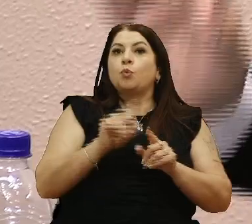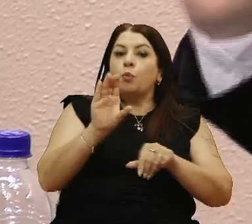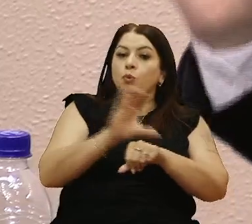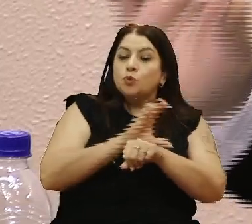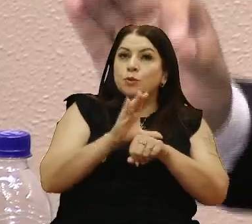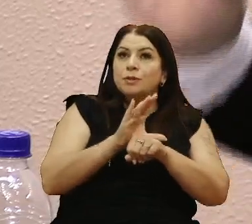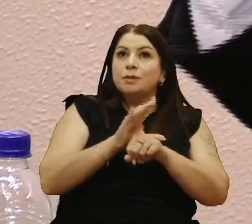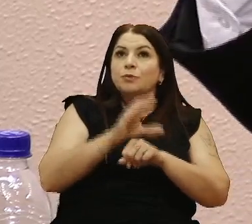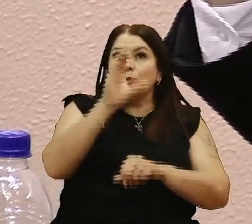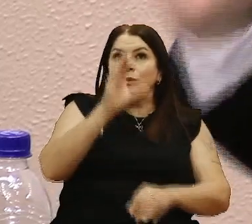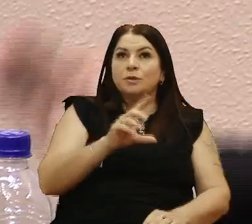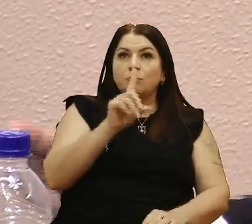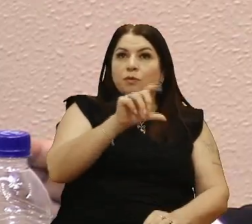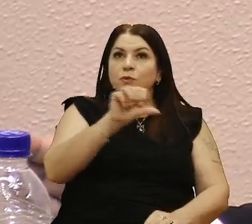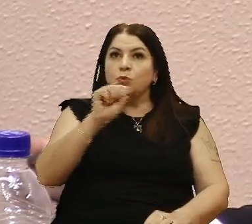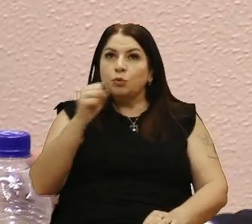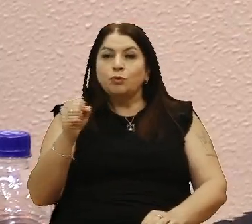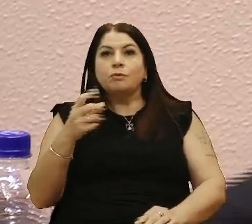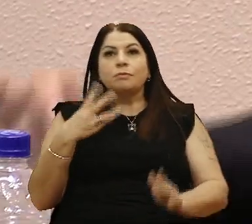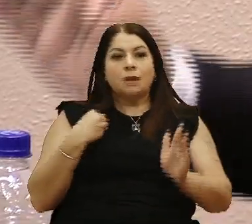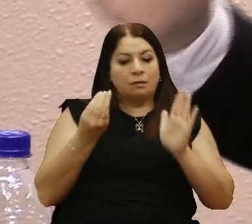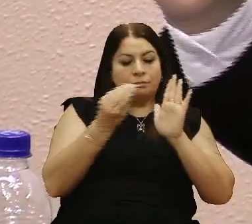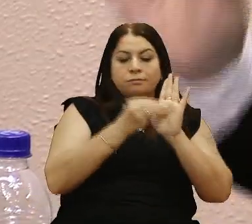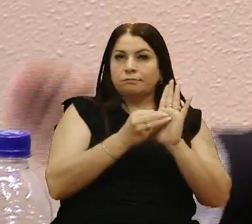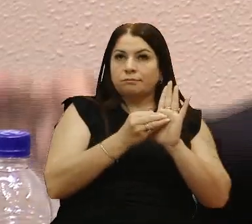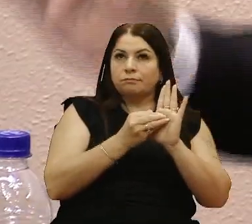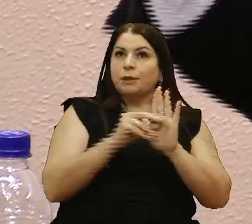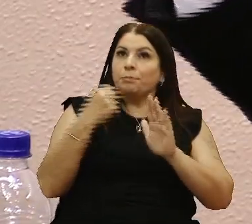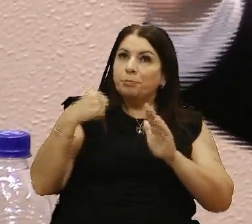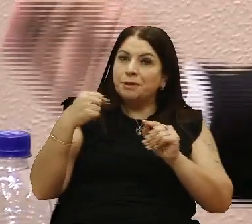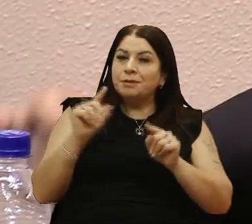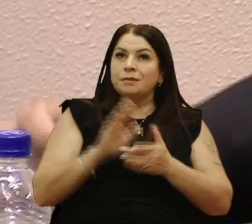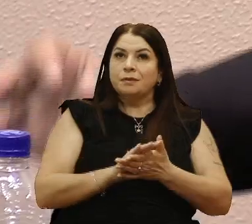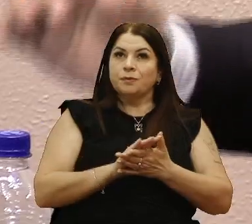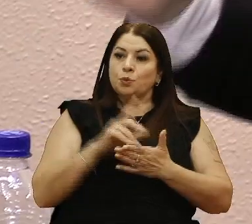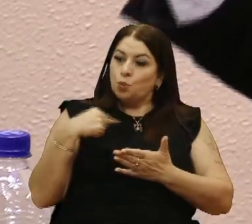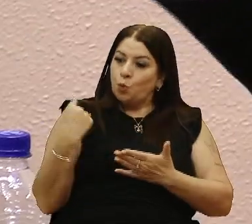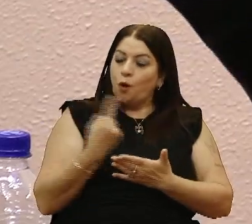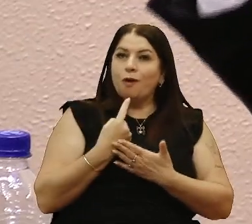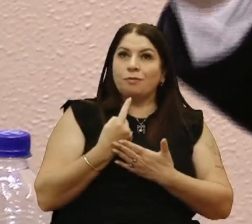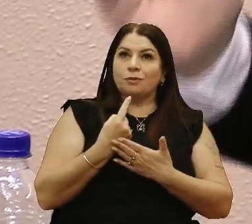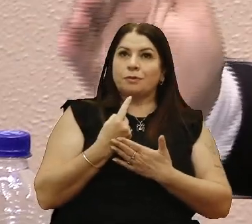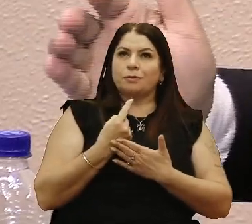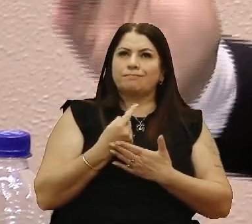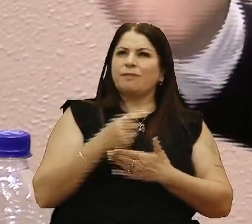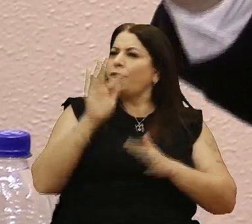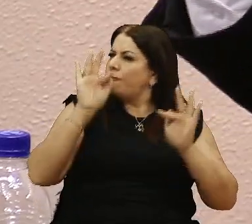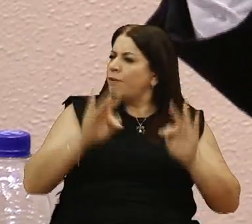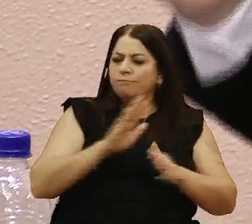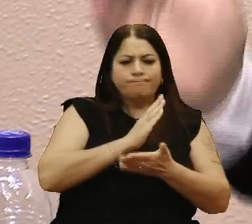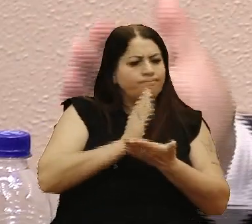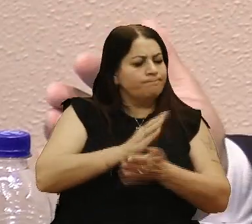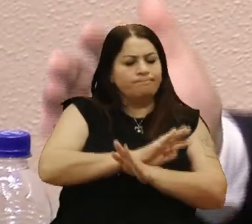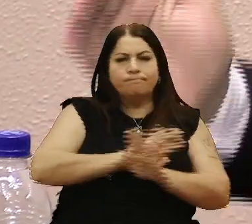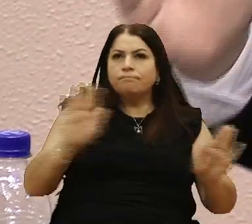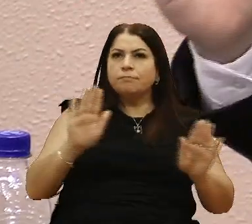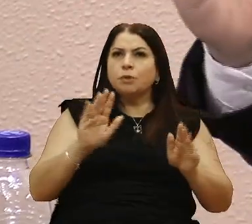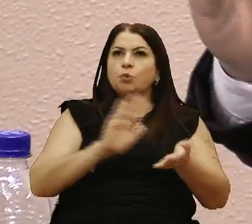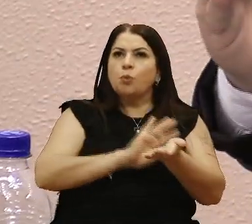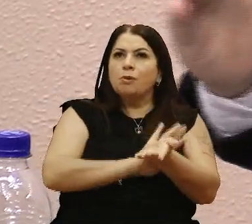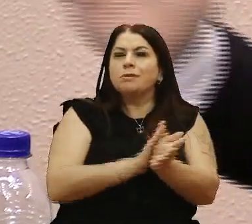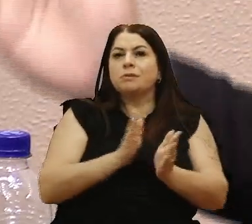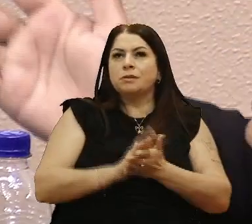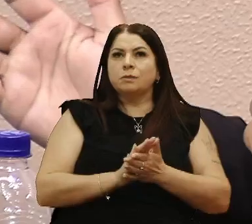Constituição Cidadã de 88 preconiza, mas é preciso nós combatermos o